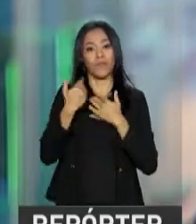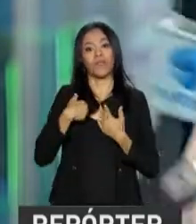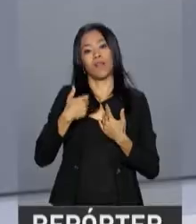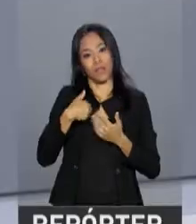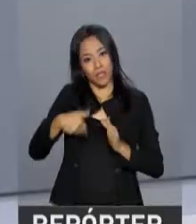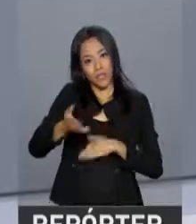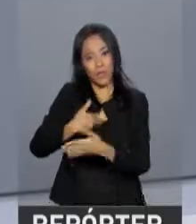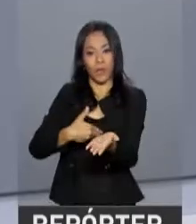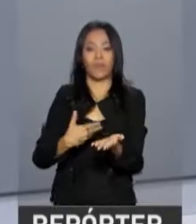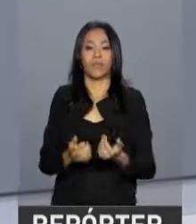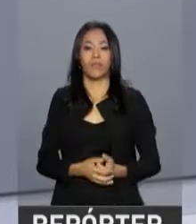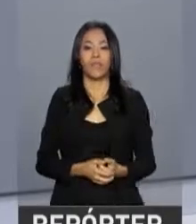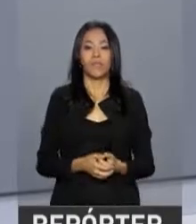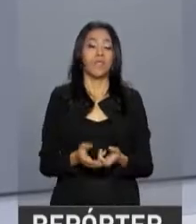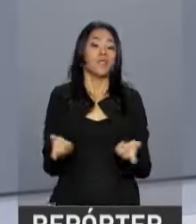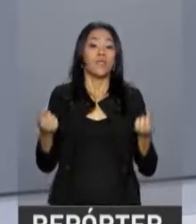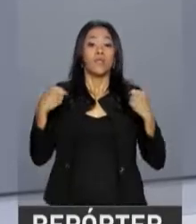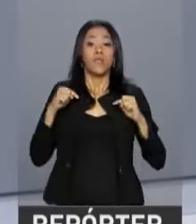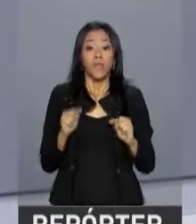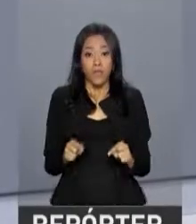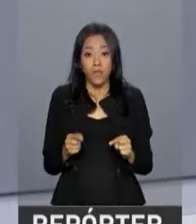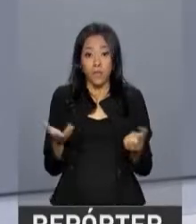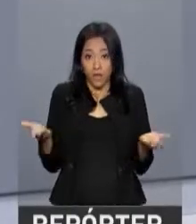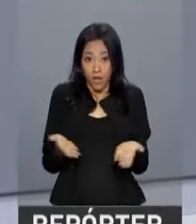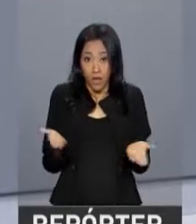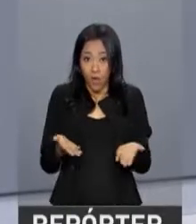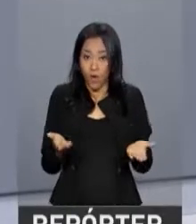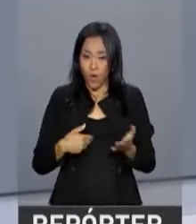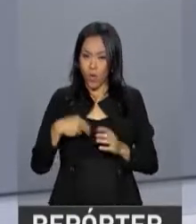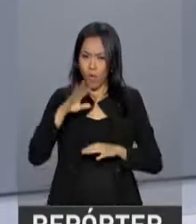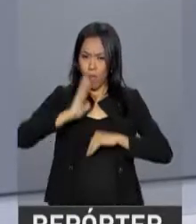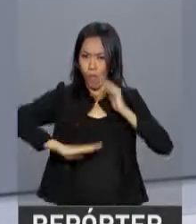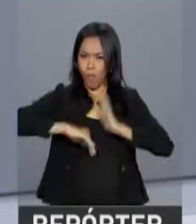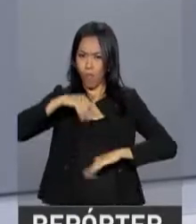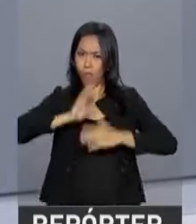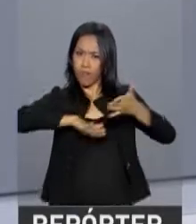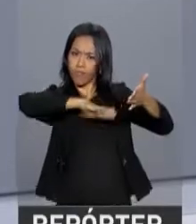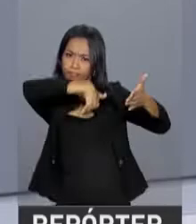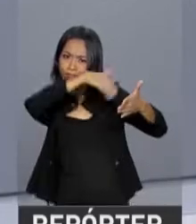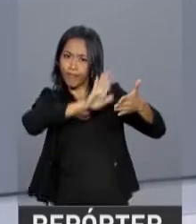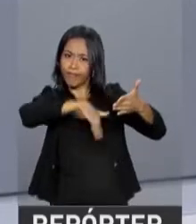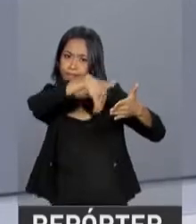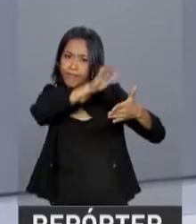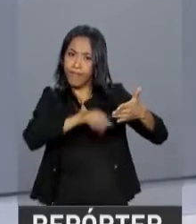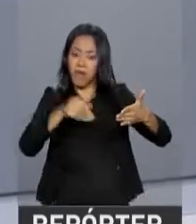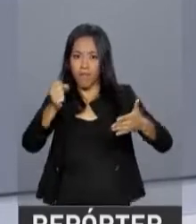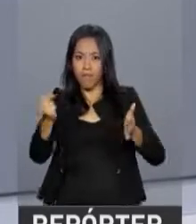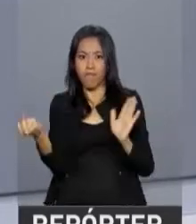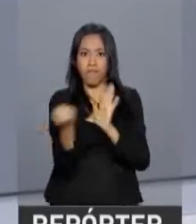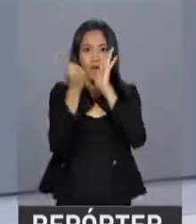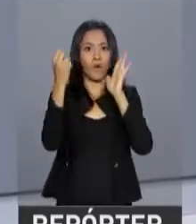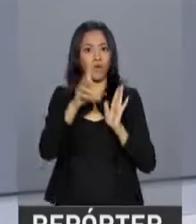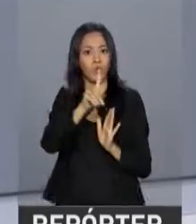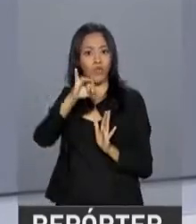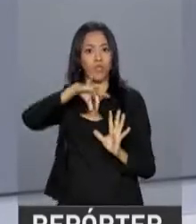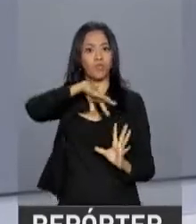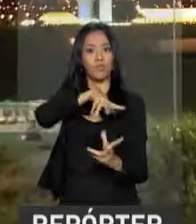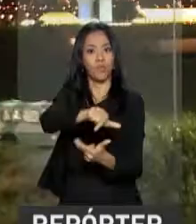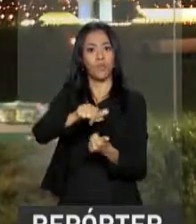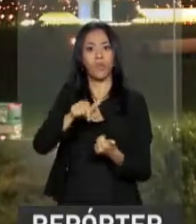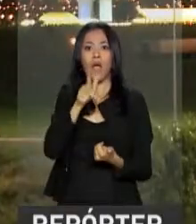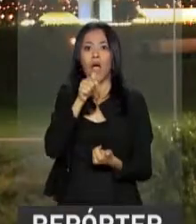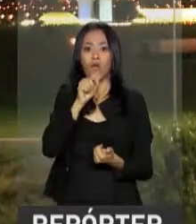experiências. E uma instalação do artista plástico Ciron Franco marcou o Dia Mundial da Água aqui em Brasília. Uma